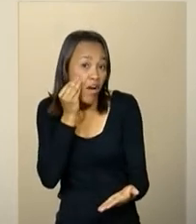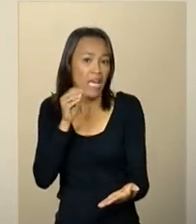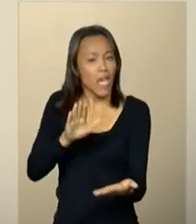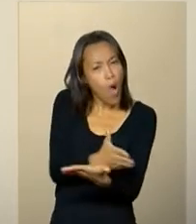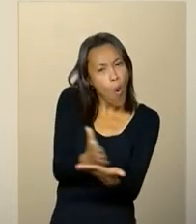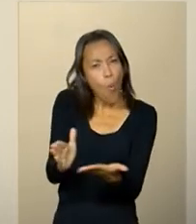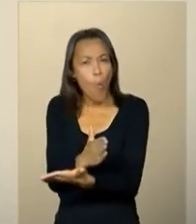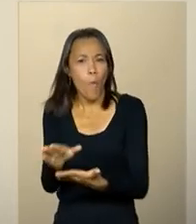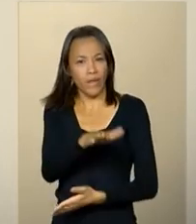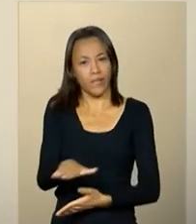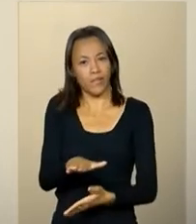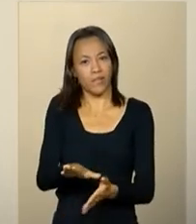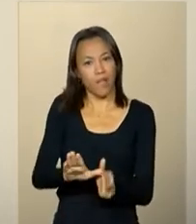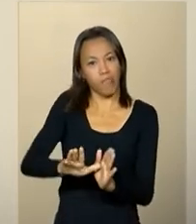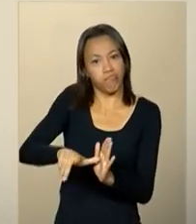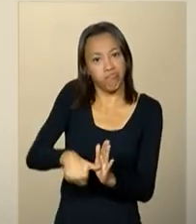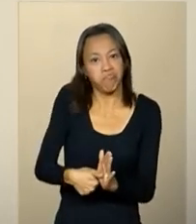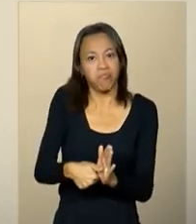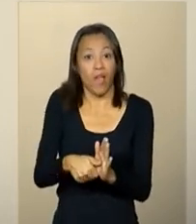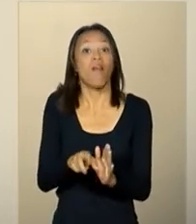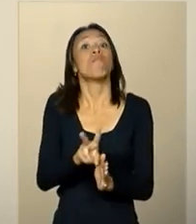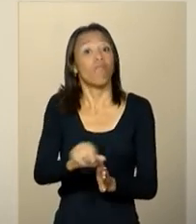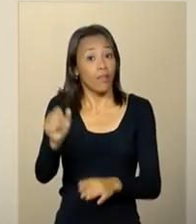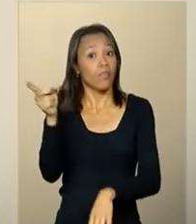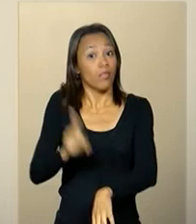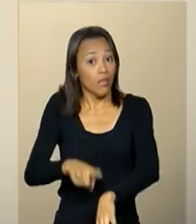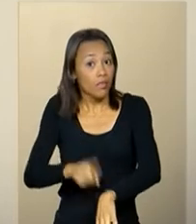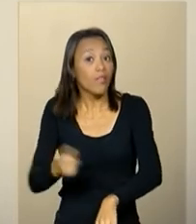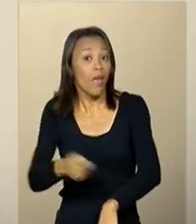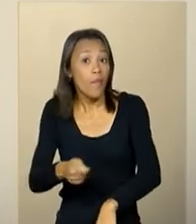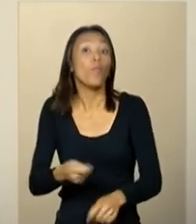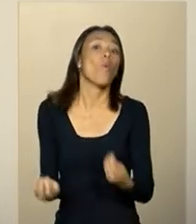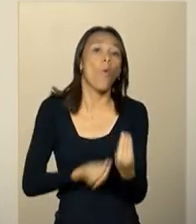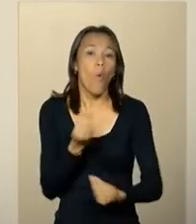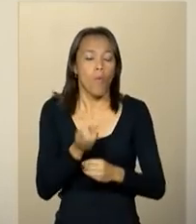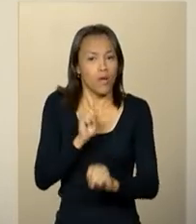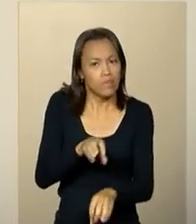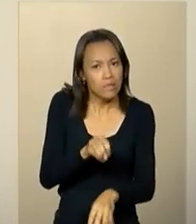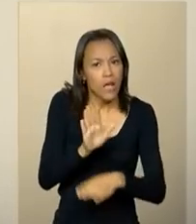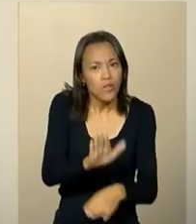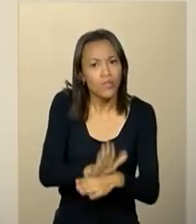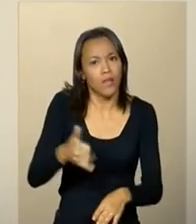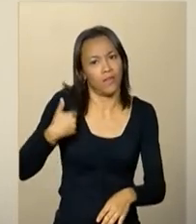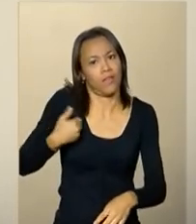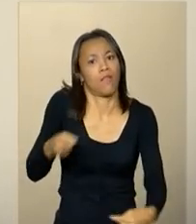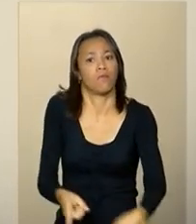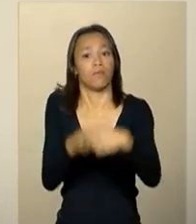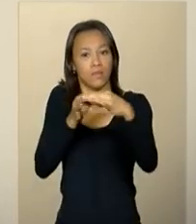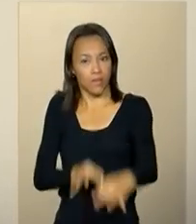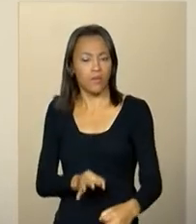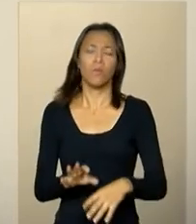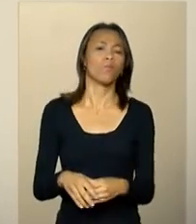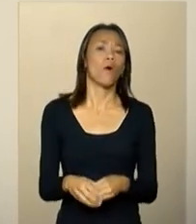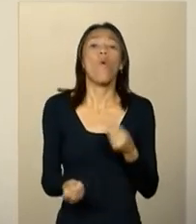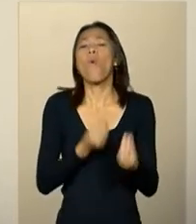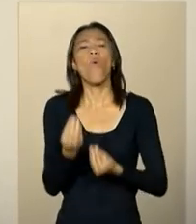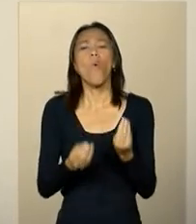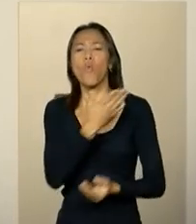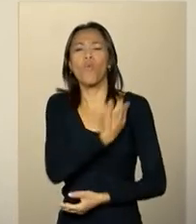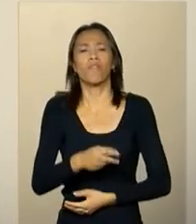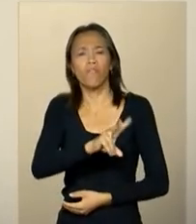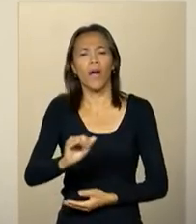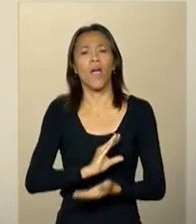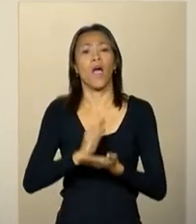que alguma criança está ficando para trás ainda dá tempo para ajudar essa criança aprender na idade certa apresenta como o governo